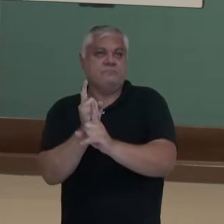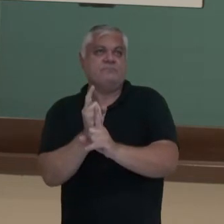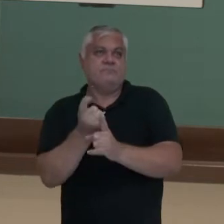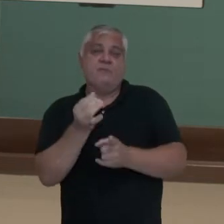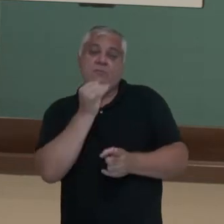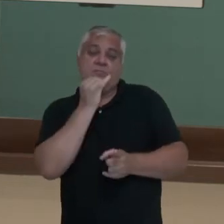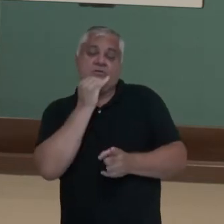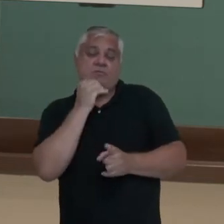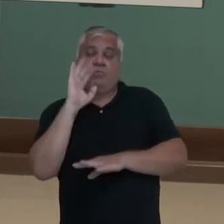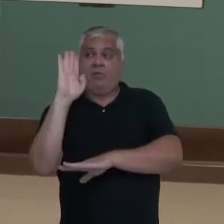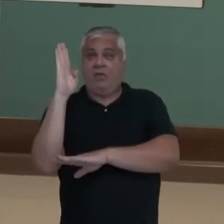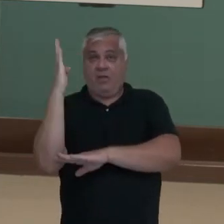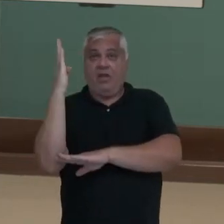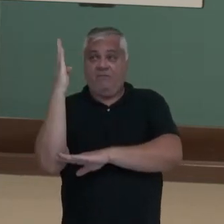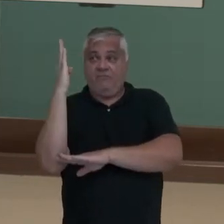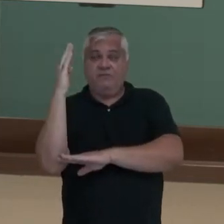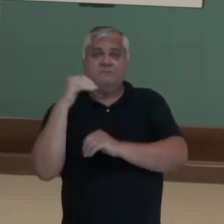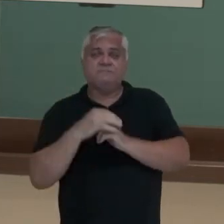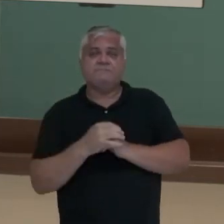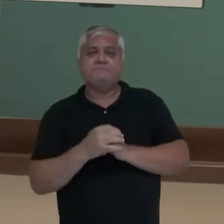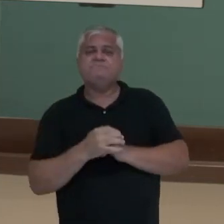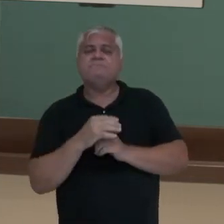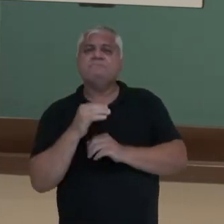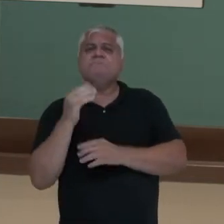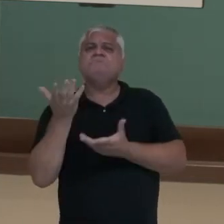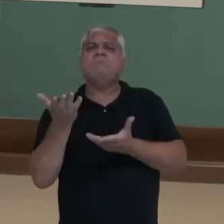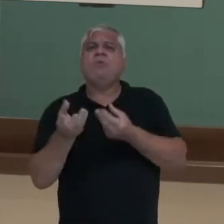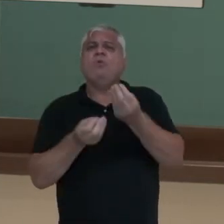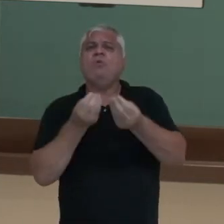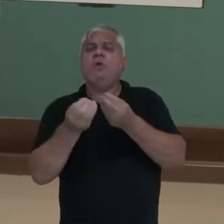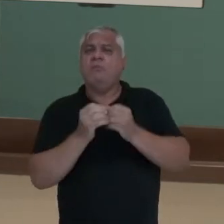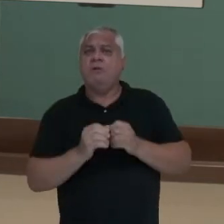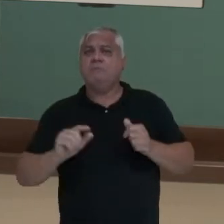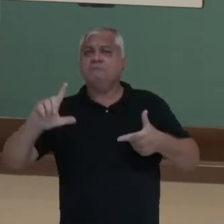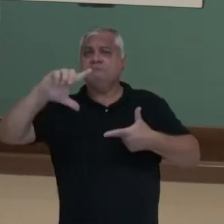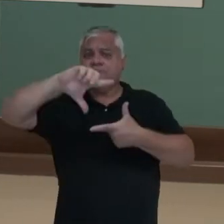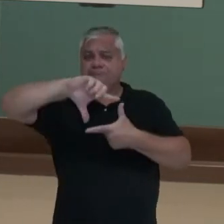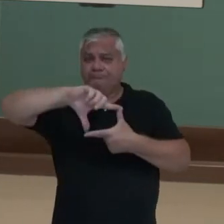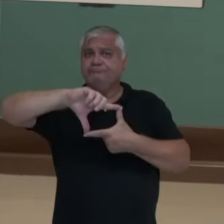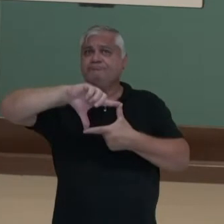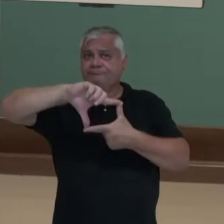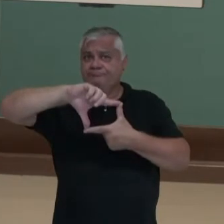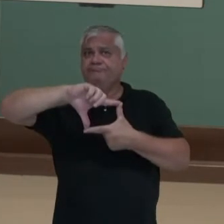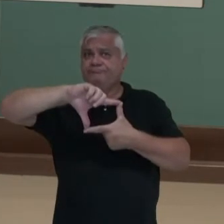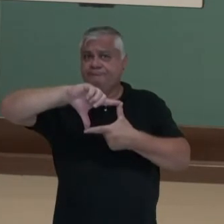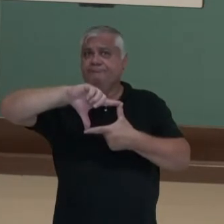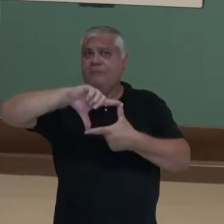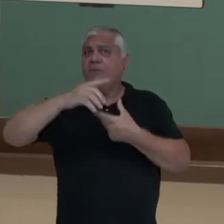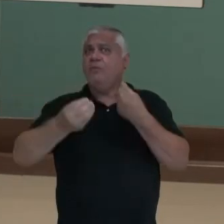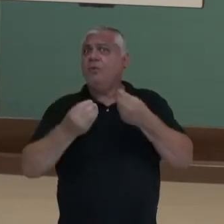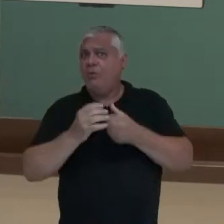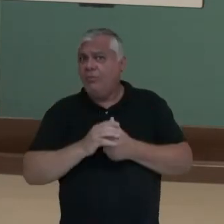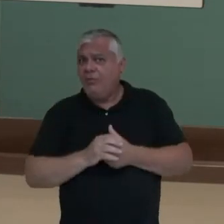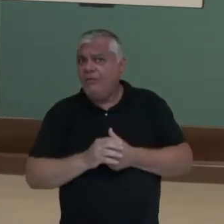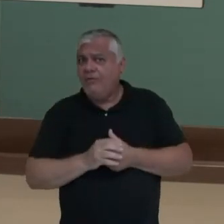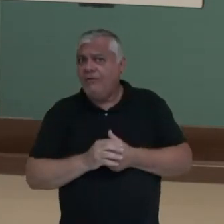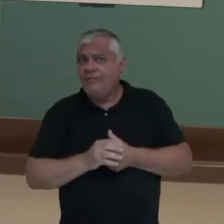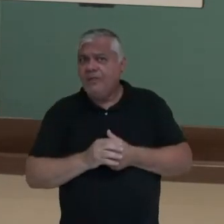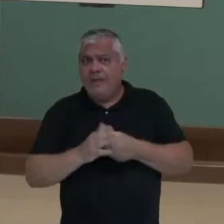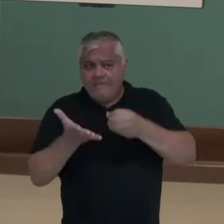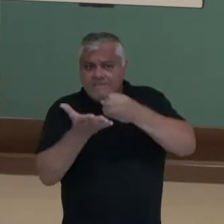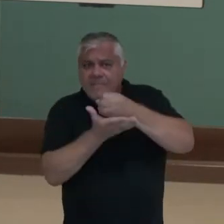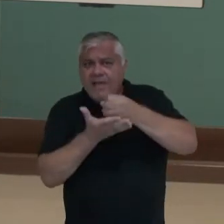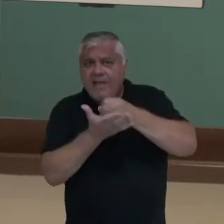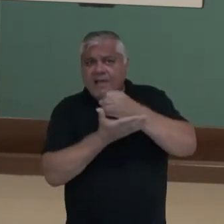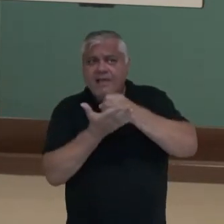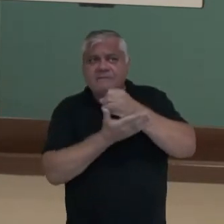um tronco, nesse tronco, a um prisma de base quadrada. E essa base